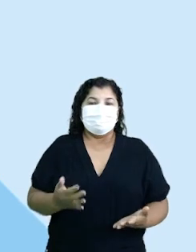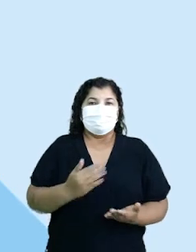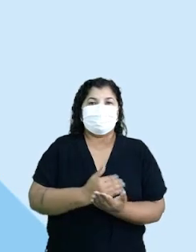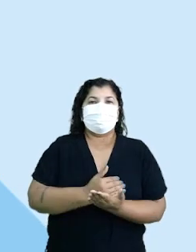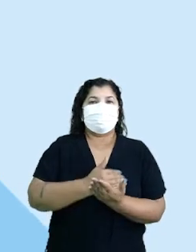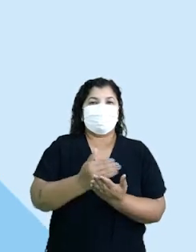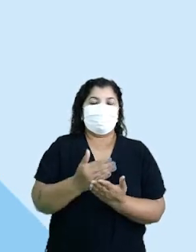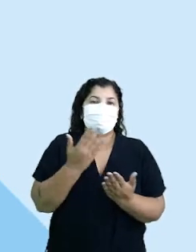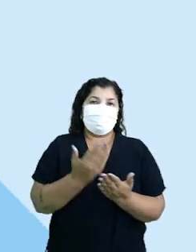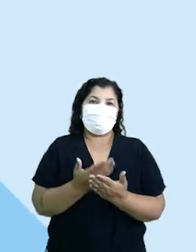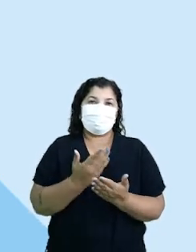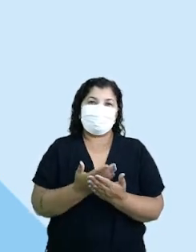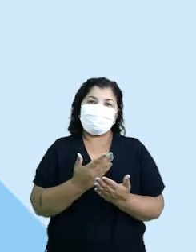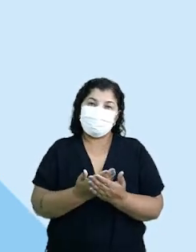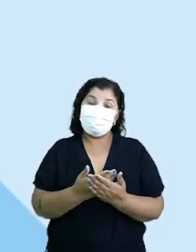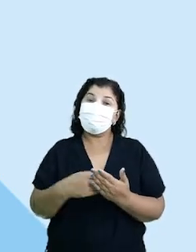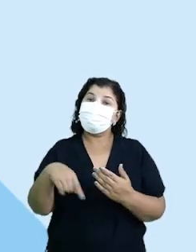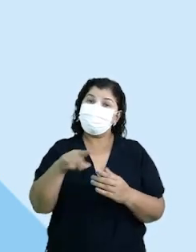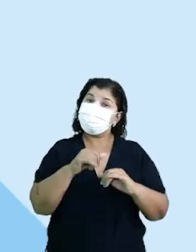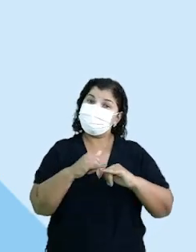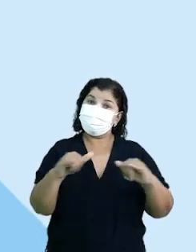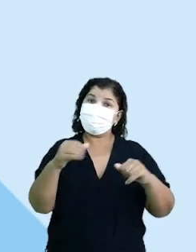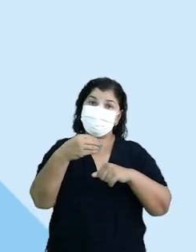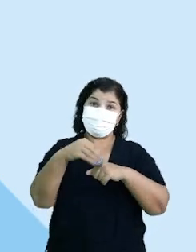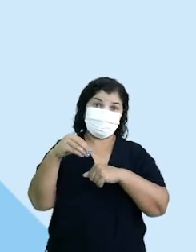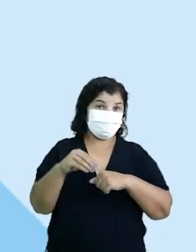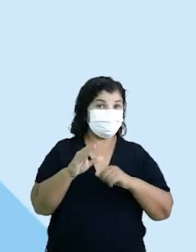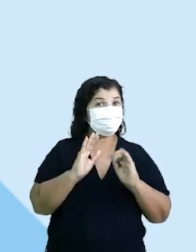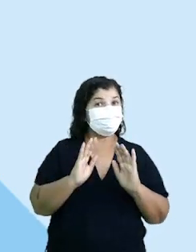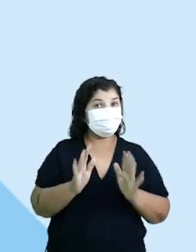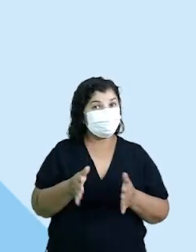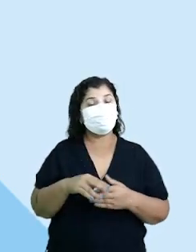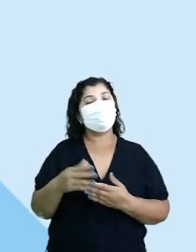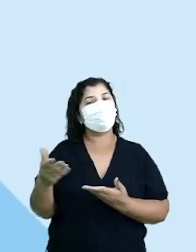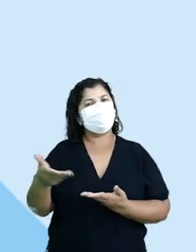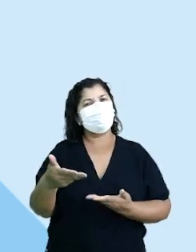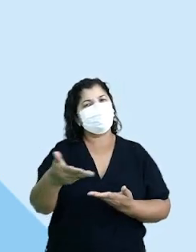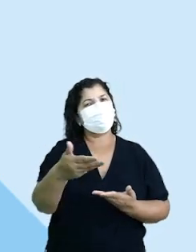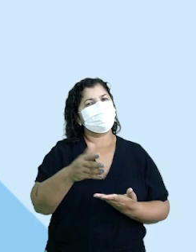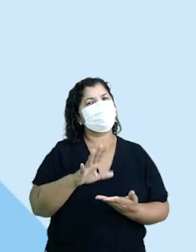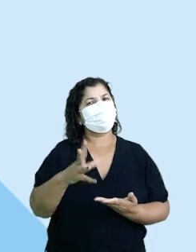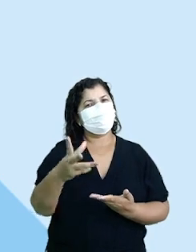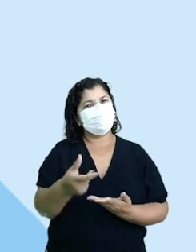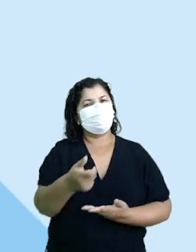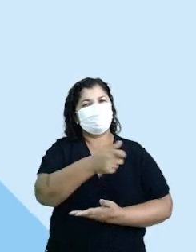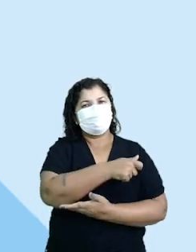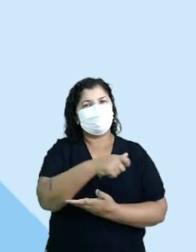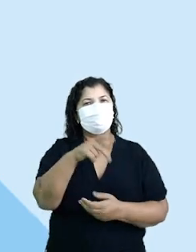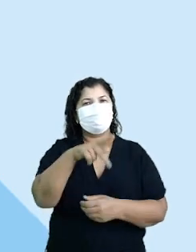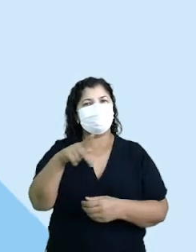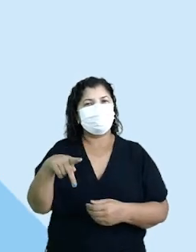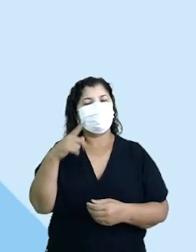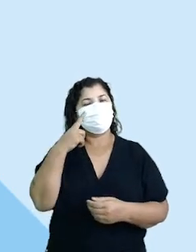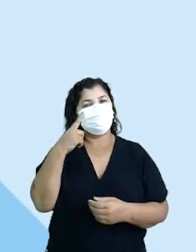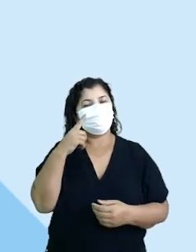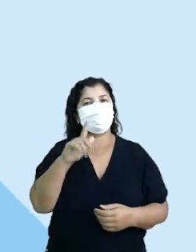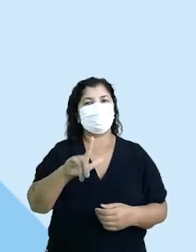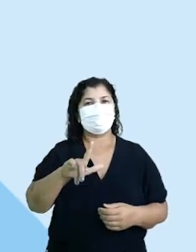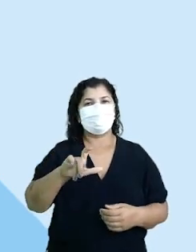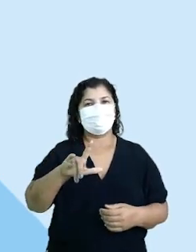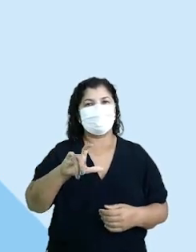nossa aula, dado esses recadinhos aí, eu queria convidar aí você aluno, você professor, a me procurar lá no Instagram, no